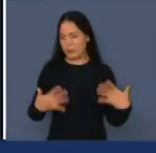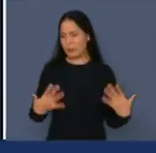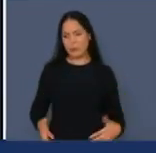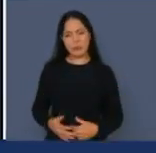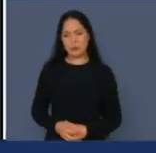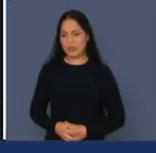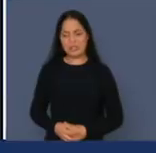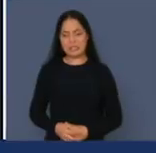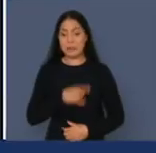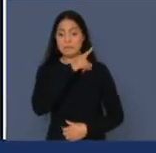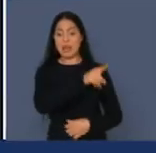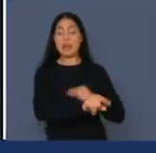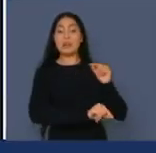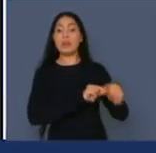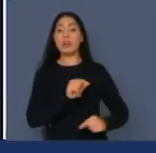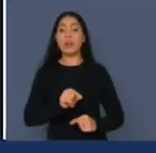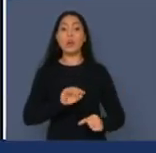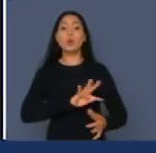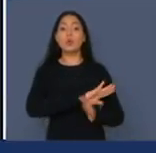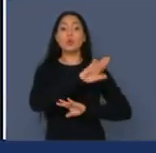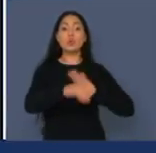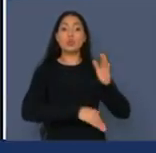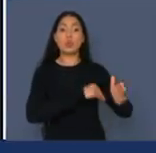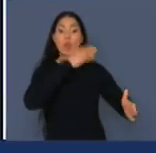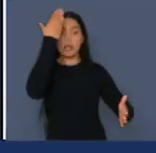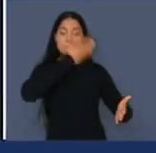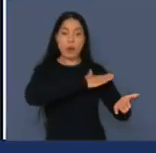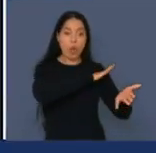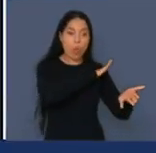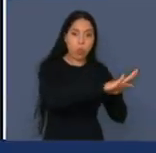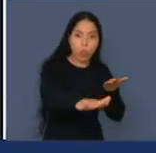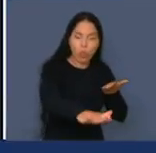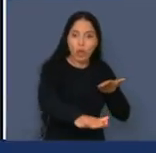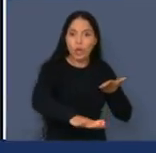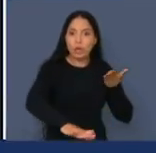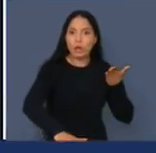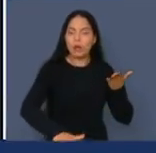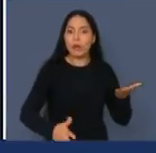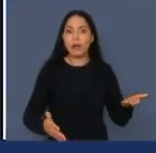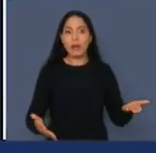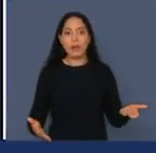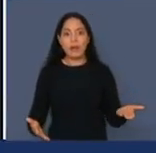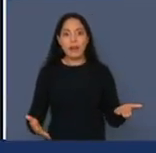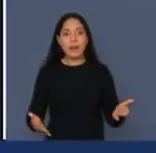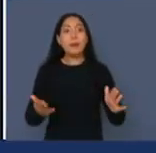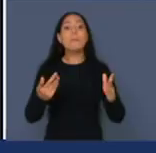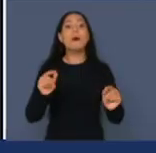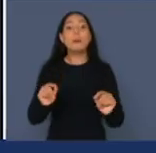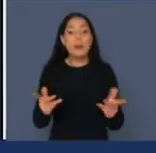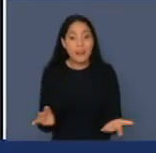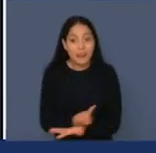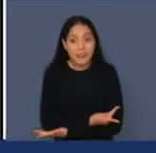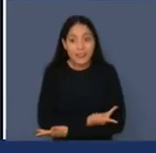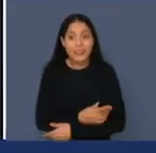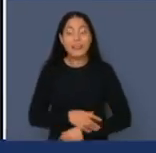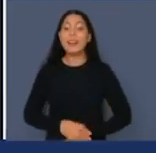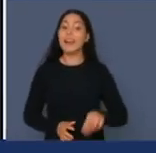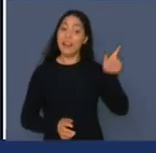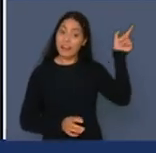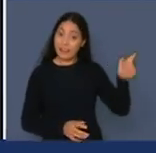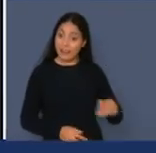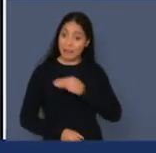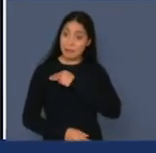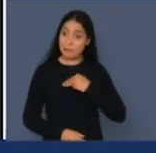tenham apagado todas as provas de uma invasão E aí o que que o ministro Barroso e demais